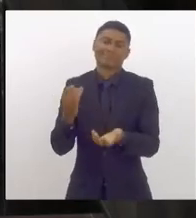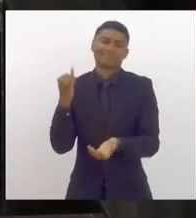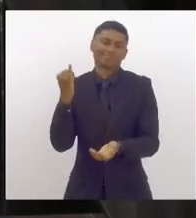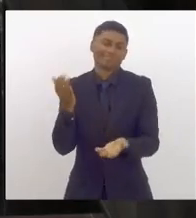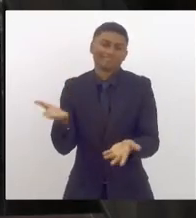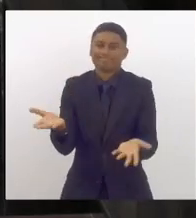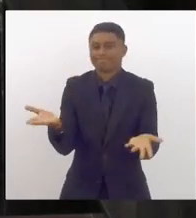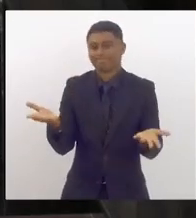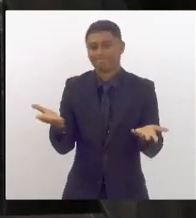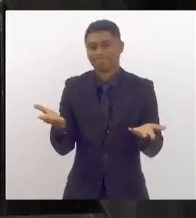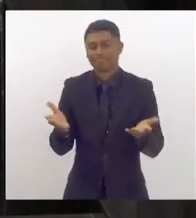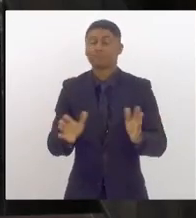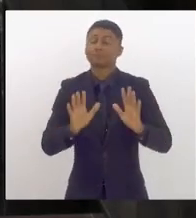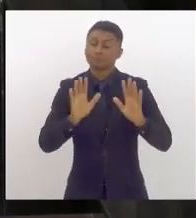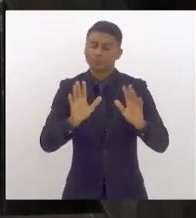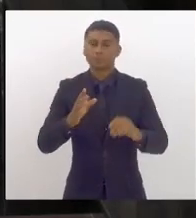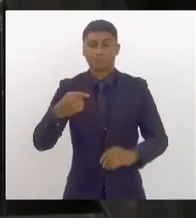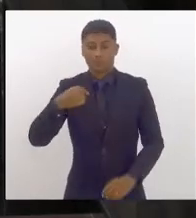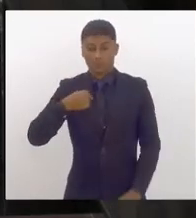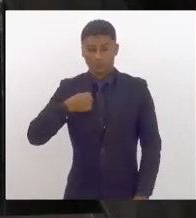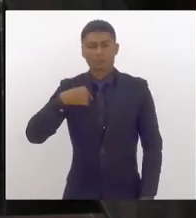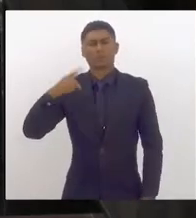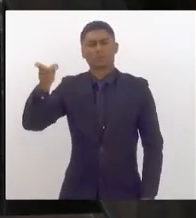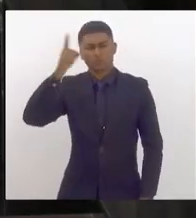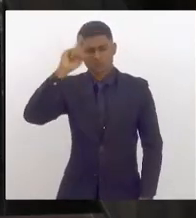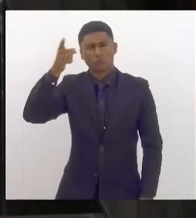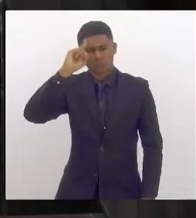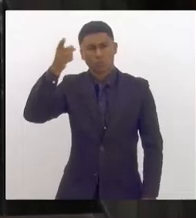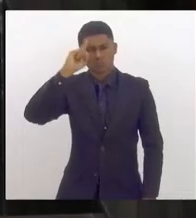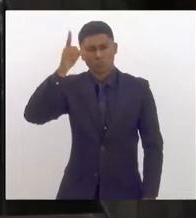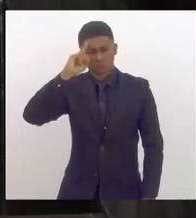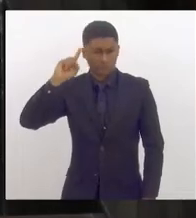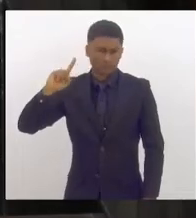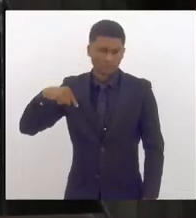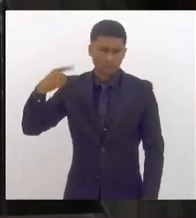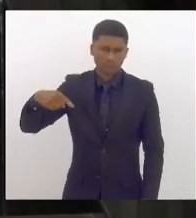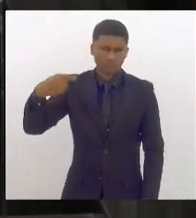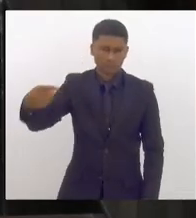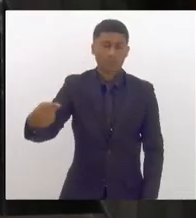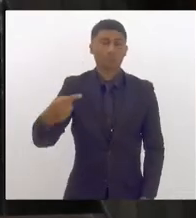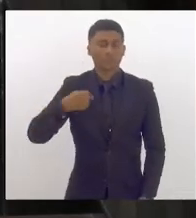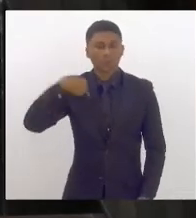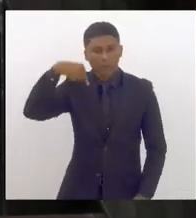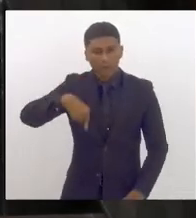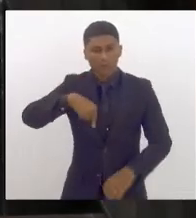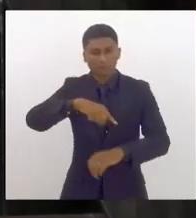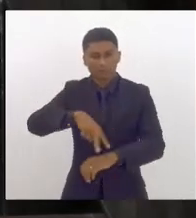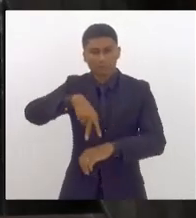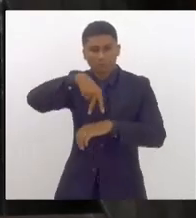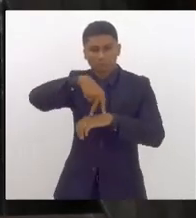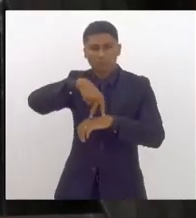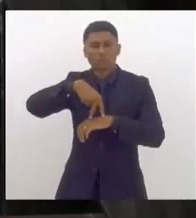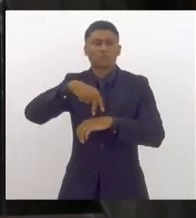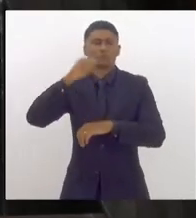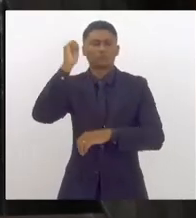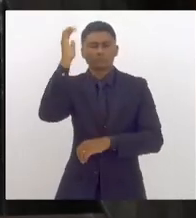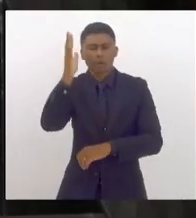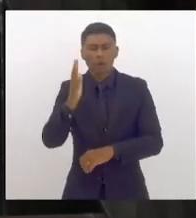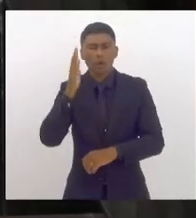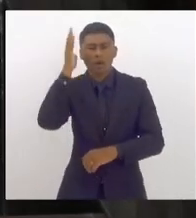diariamente varrer todos os Capítulos uma das diversas